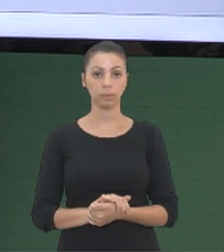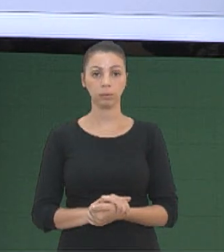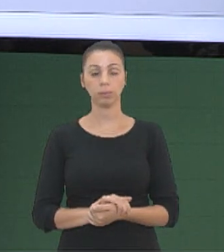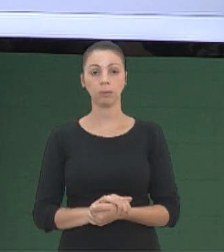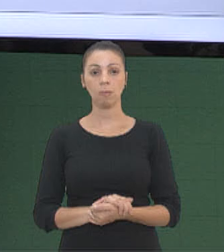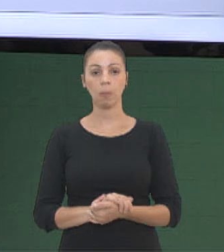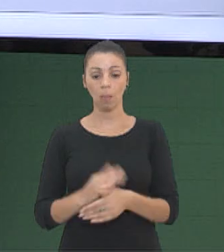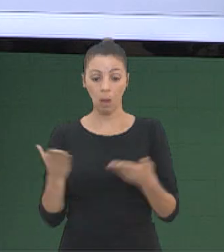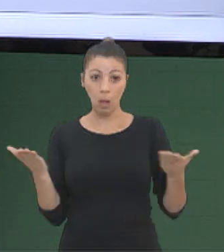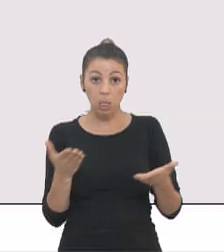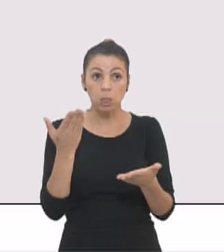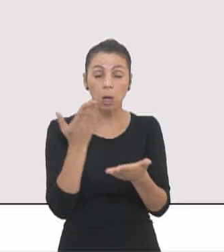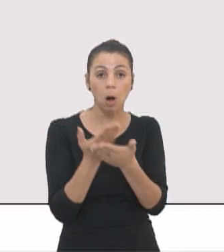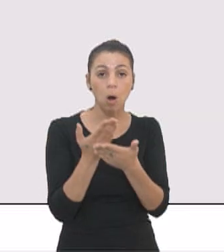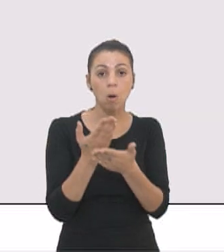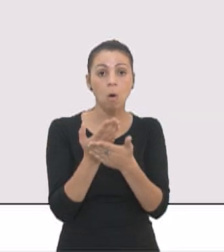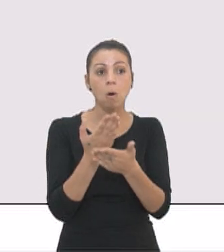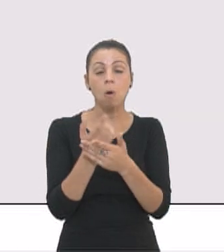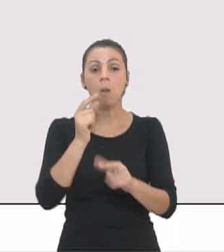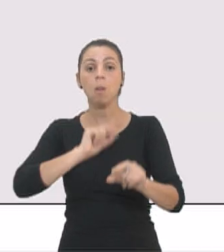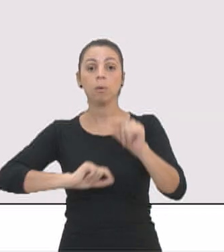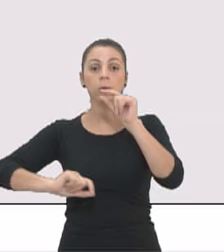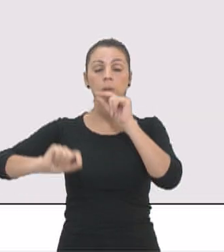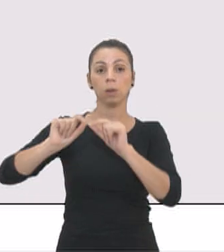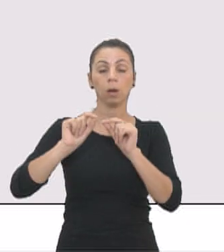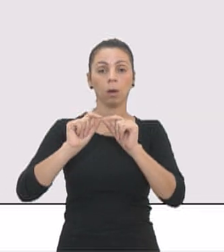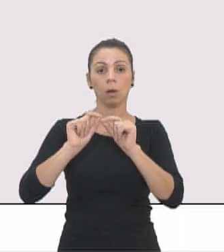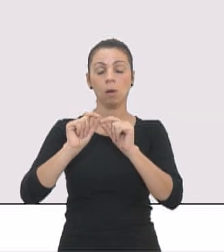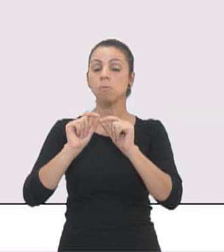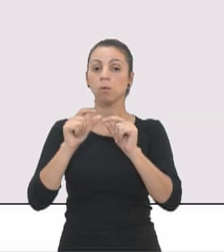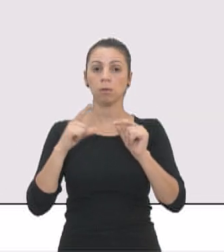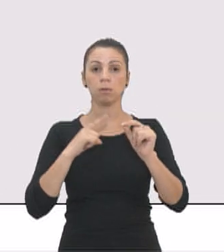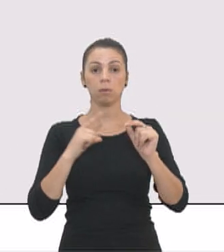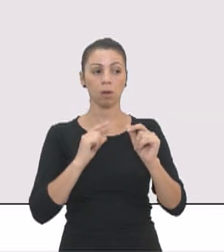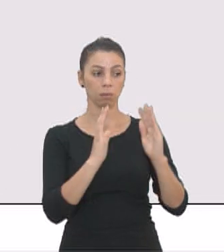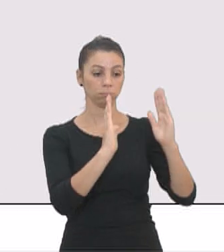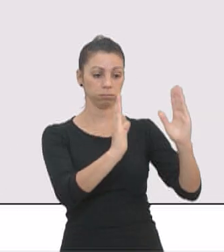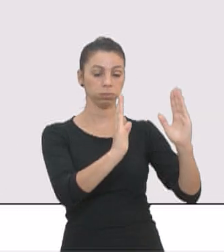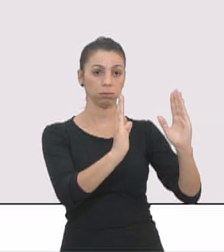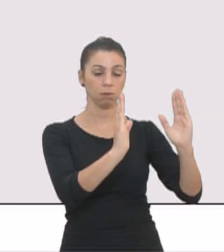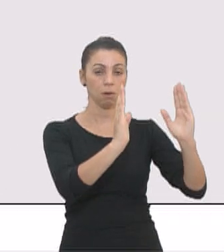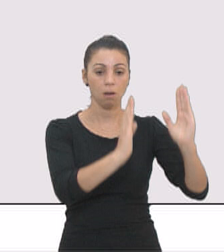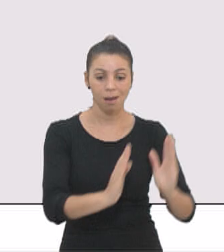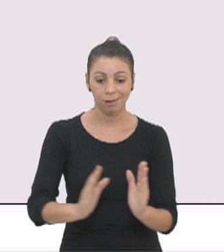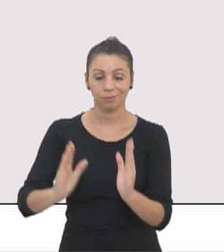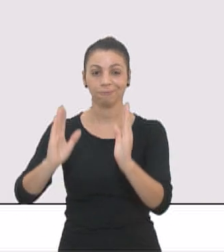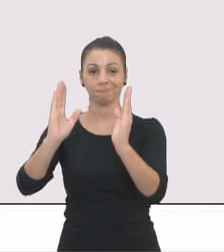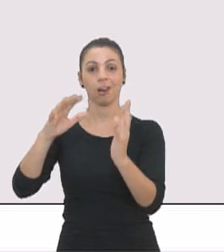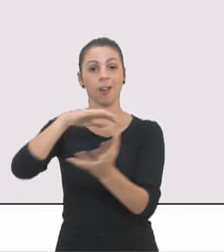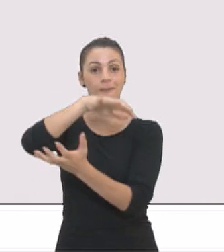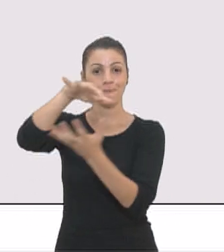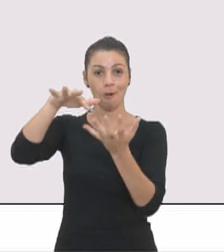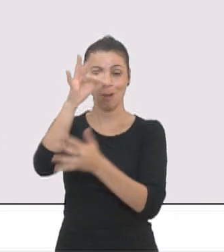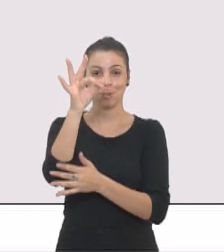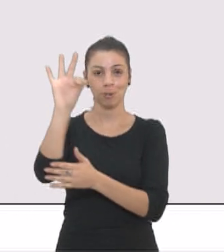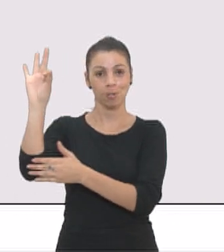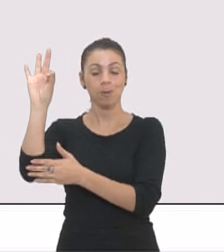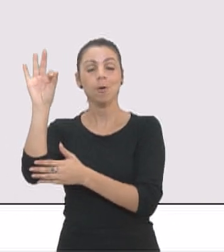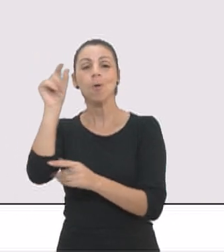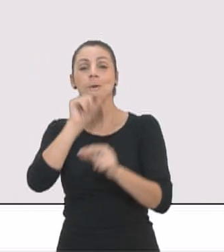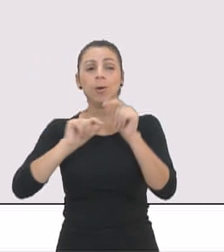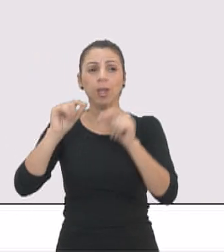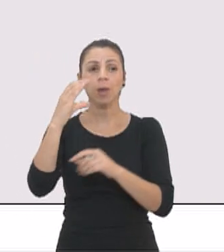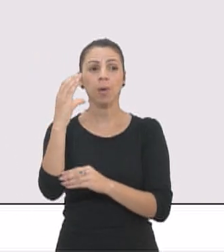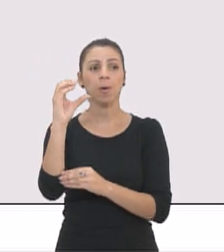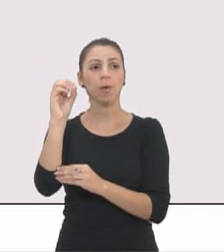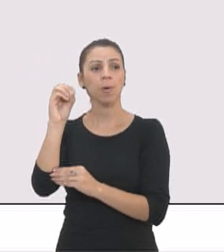Nesta aula, vamos discutir a segunda fase da Revolução Francesa, conhecido como Convenção Nacional, que é